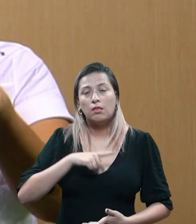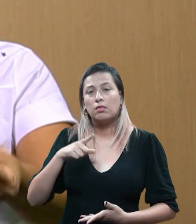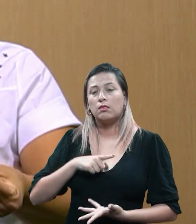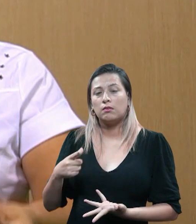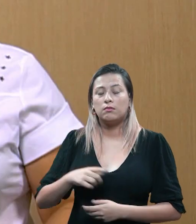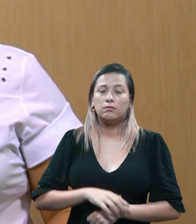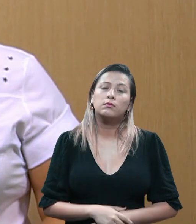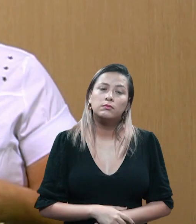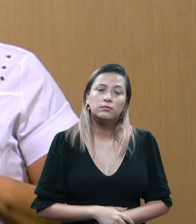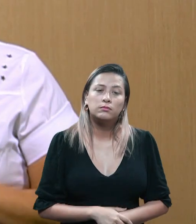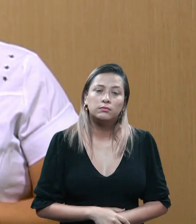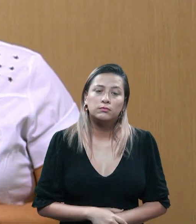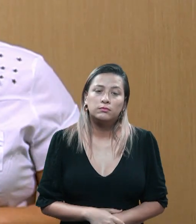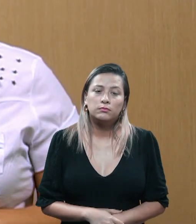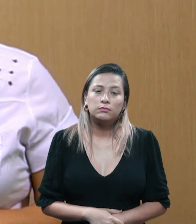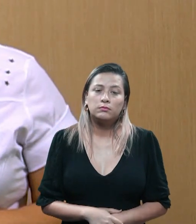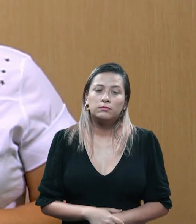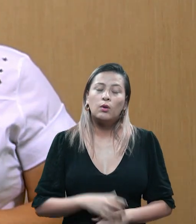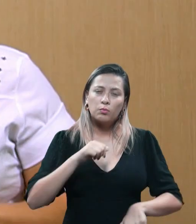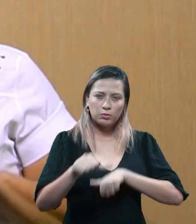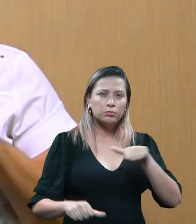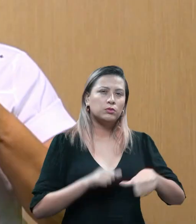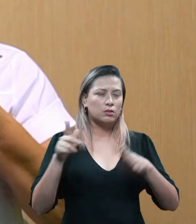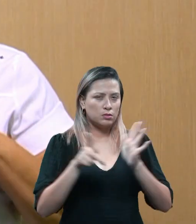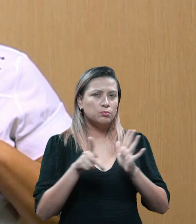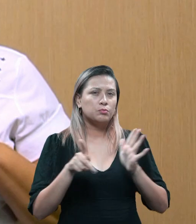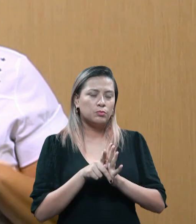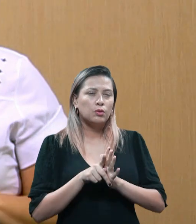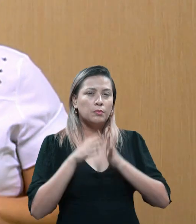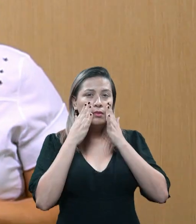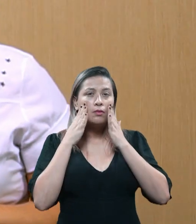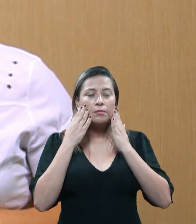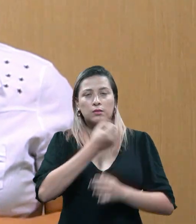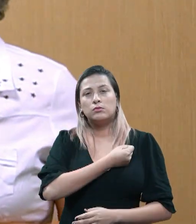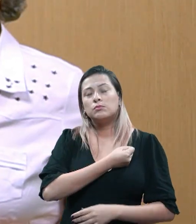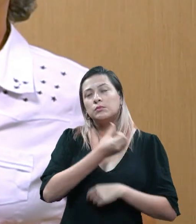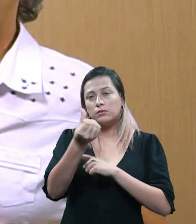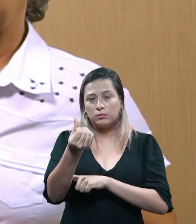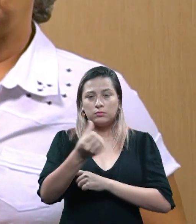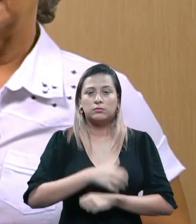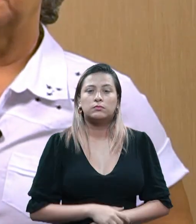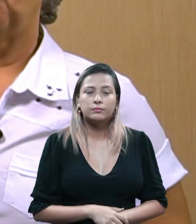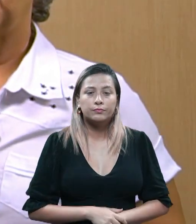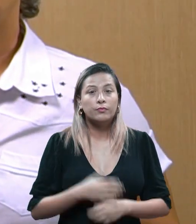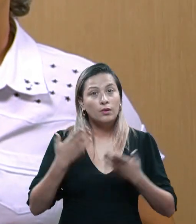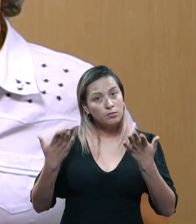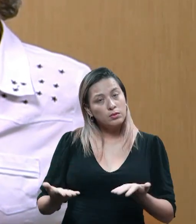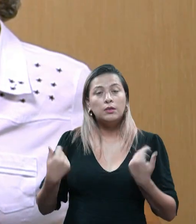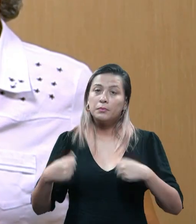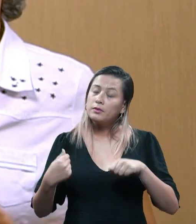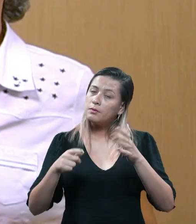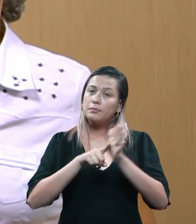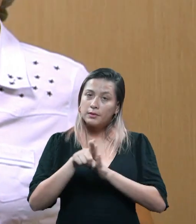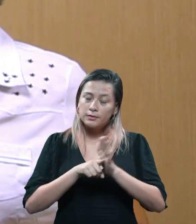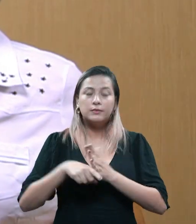possam identificar algumas alterações da pele. É o número 6. Não pare de buscar mais informações